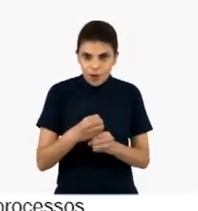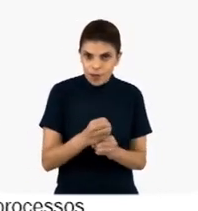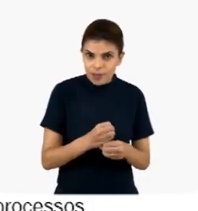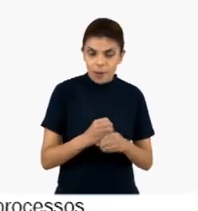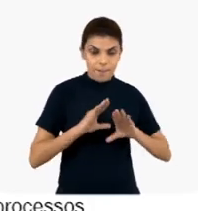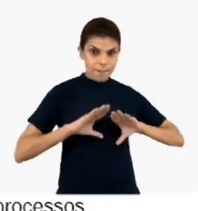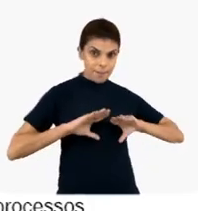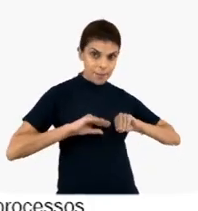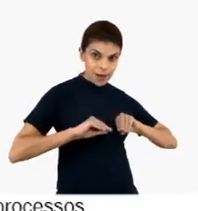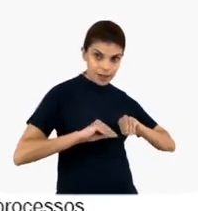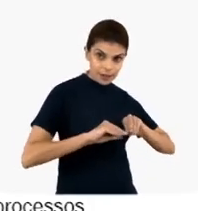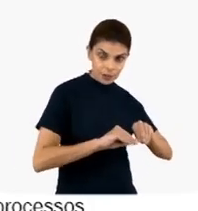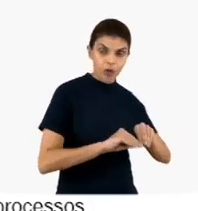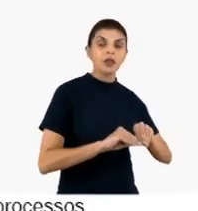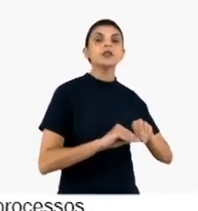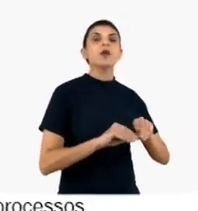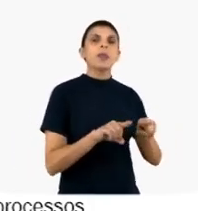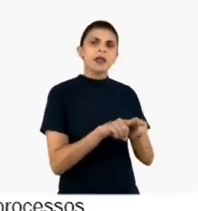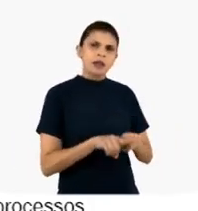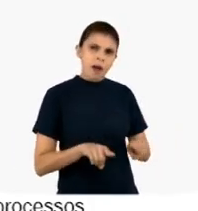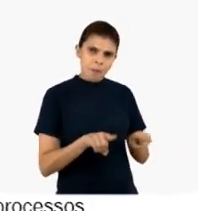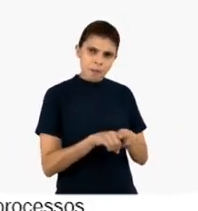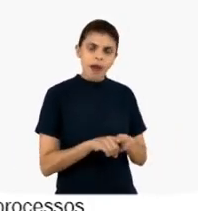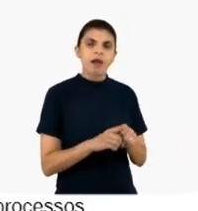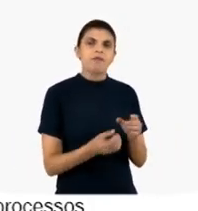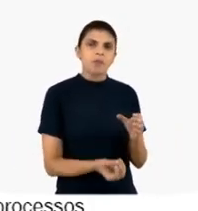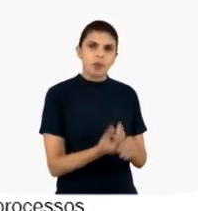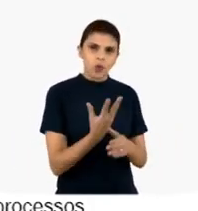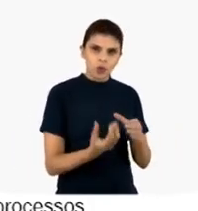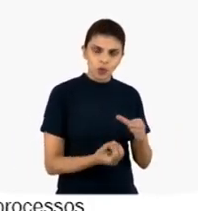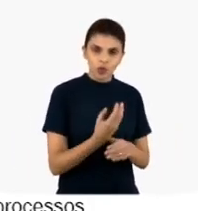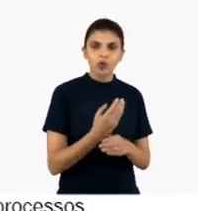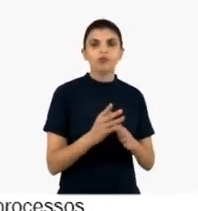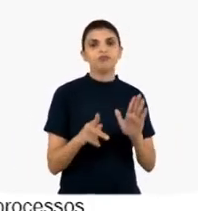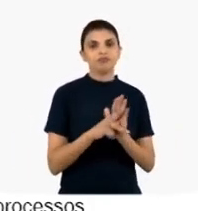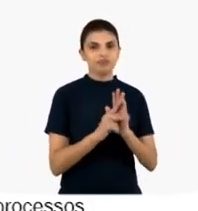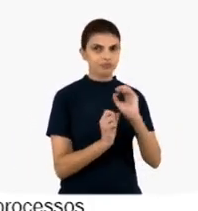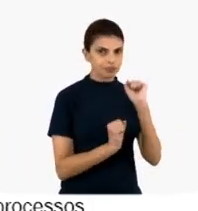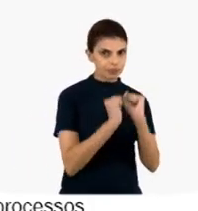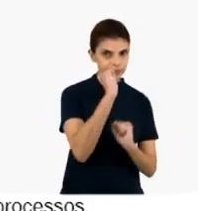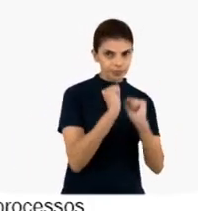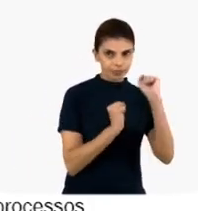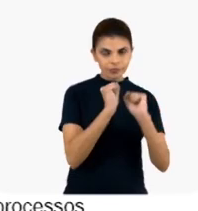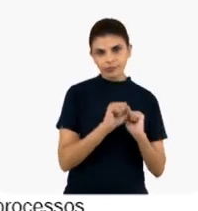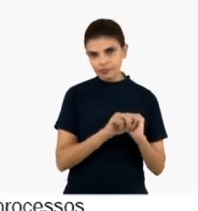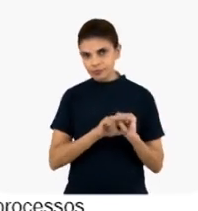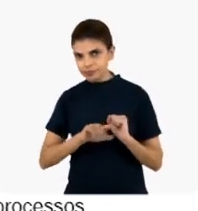a manipulação dos micro-organismos e, finalmente, a produção a nível industrial.